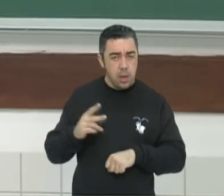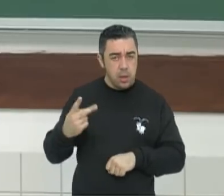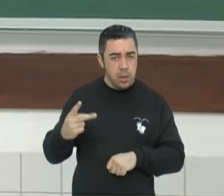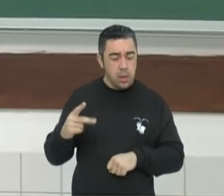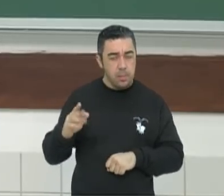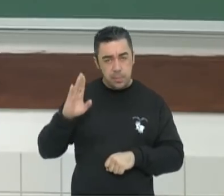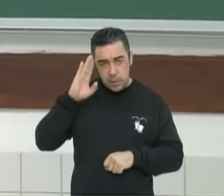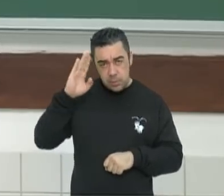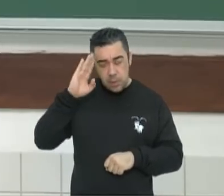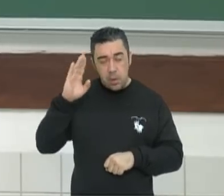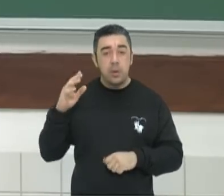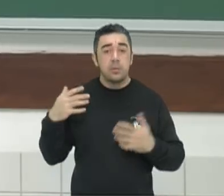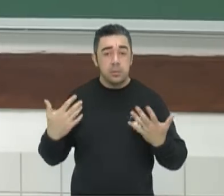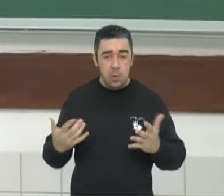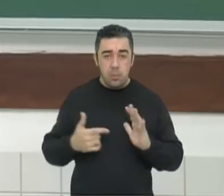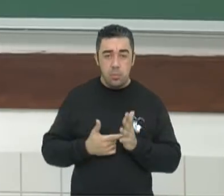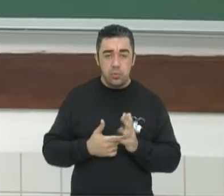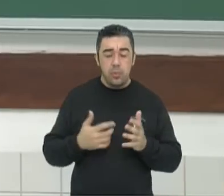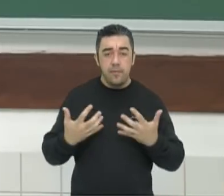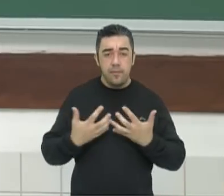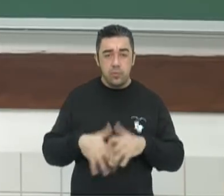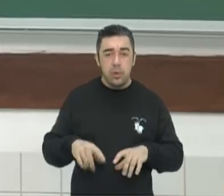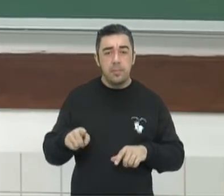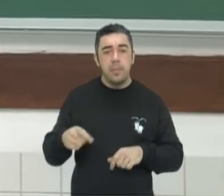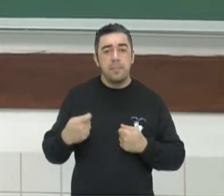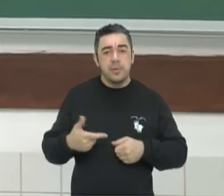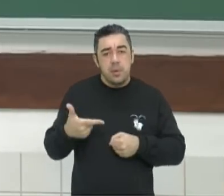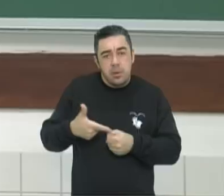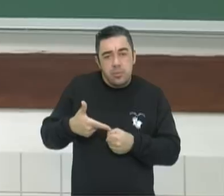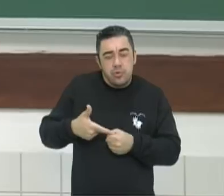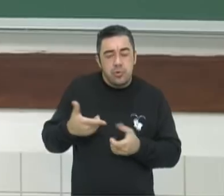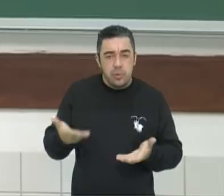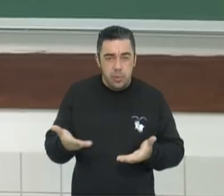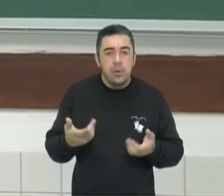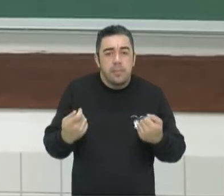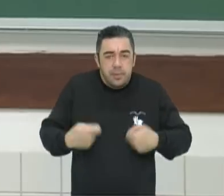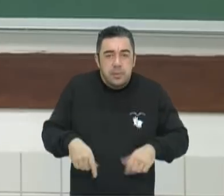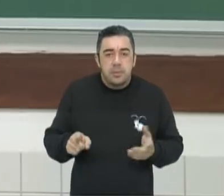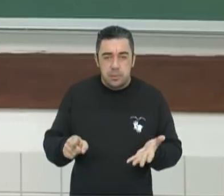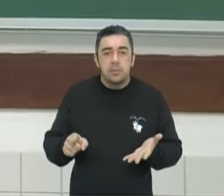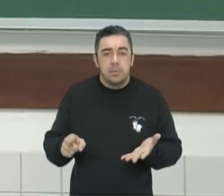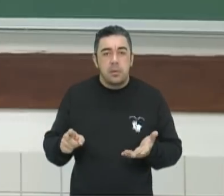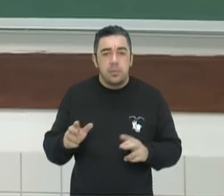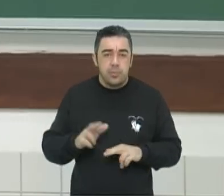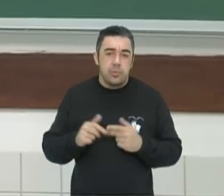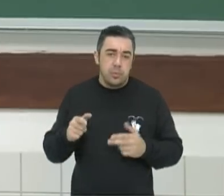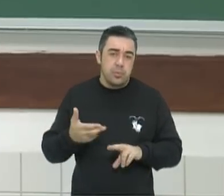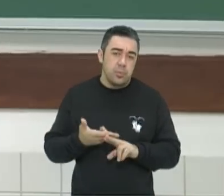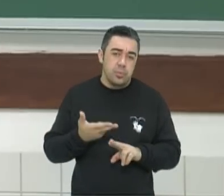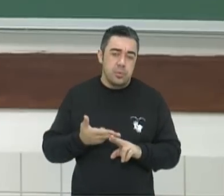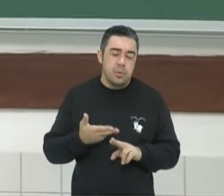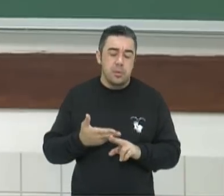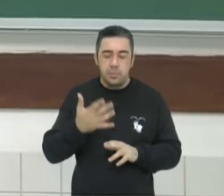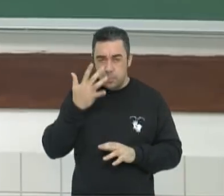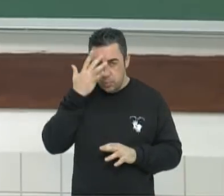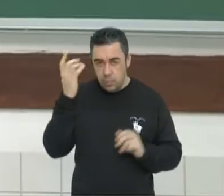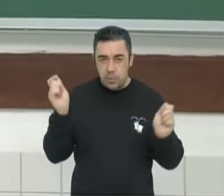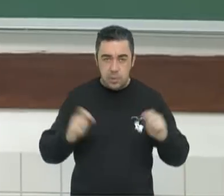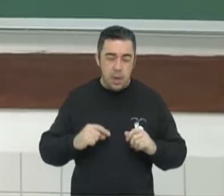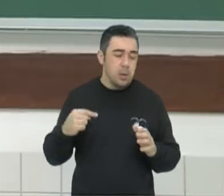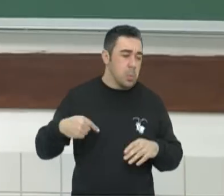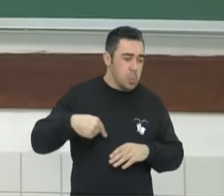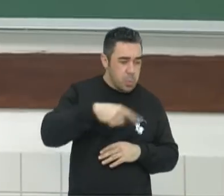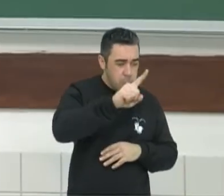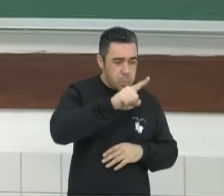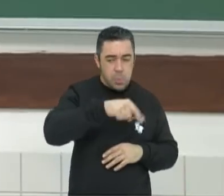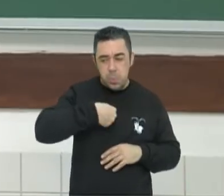E aí, para que esse motor funcione, precisa do quê? Do combustível. E esse combustível, então, é usado para que as pessoas possam ir e